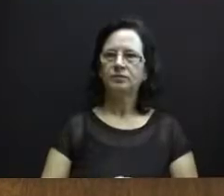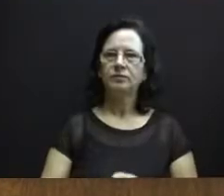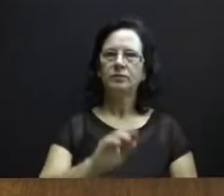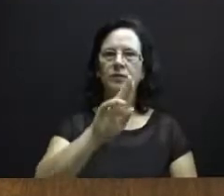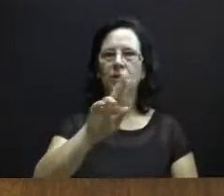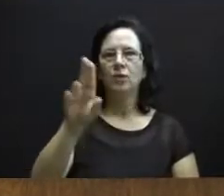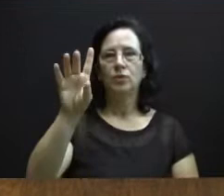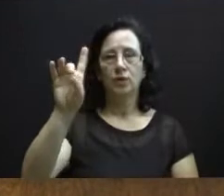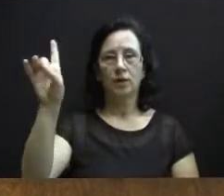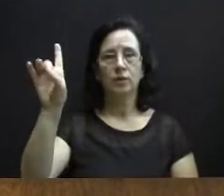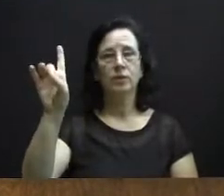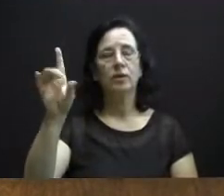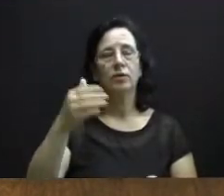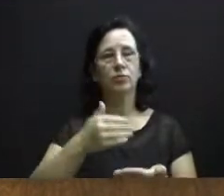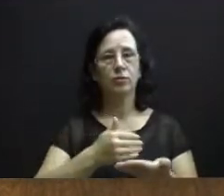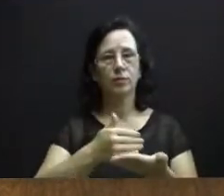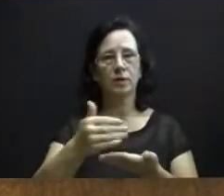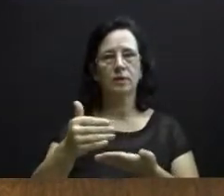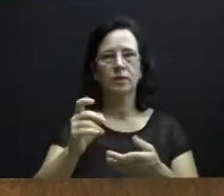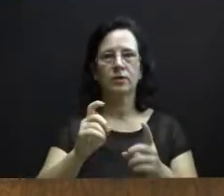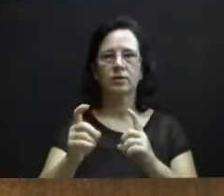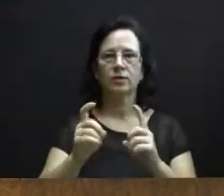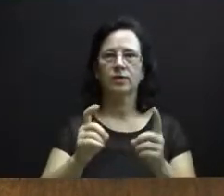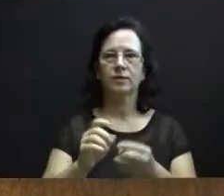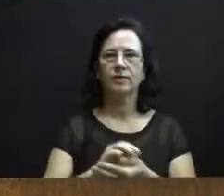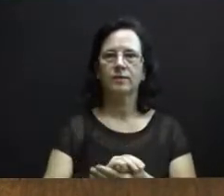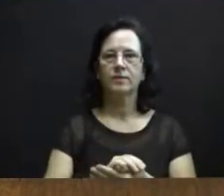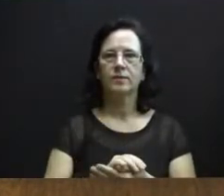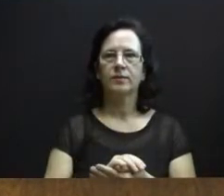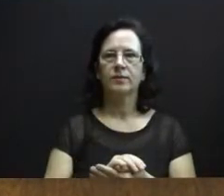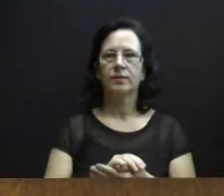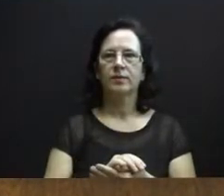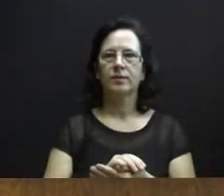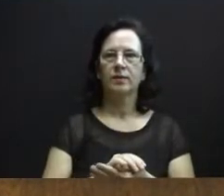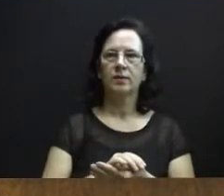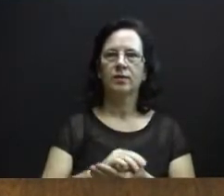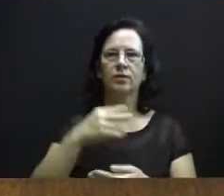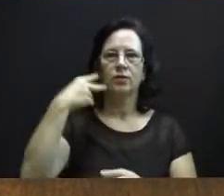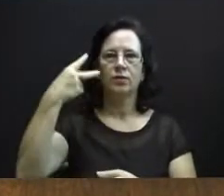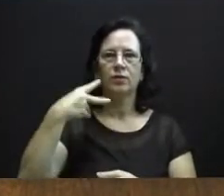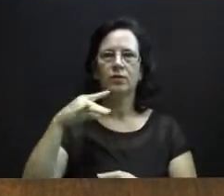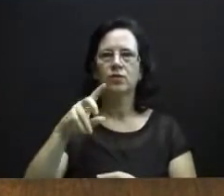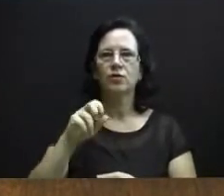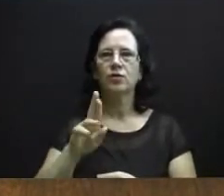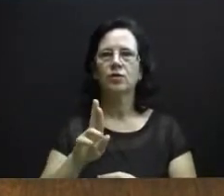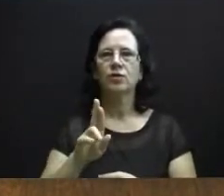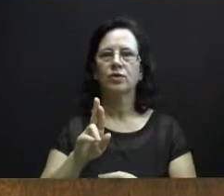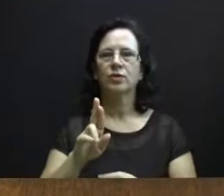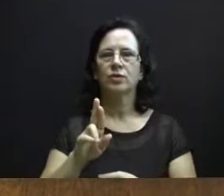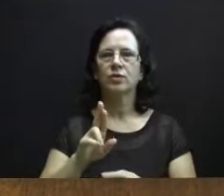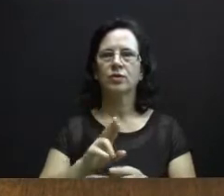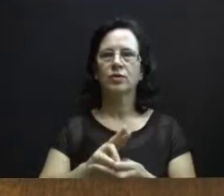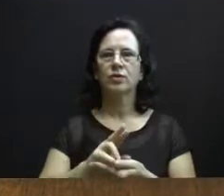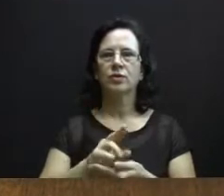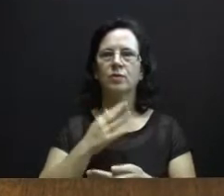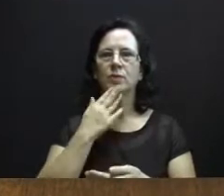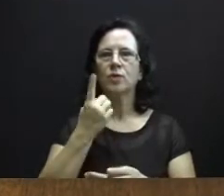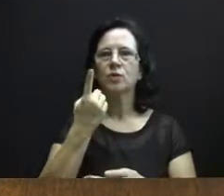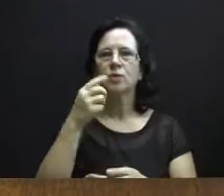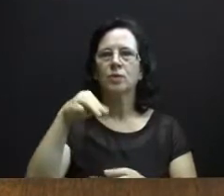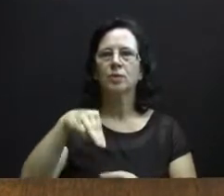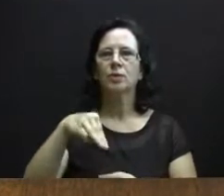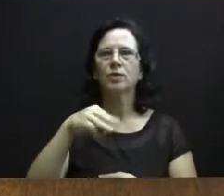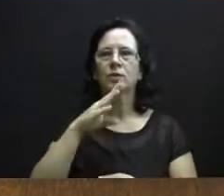legal em nome de deus e da lei declarou aberto os trabalhos da presente sessão questão de o presidente questão de um dever do jair peça um minuto de silêncio